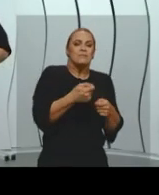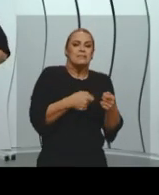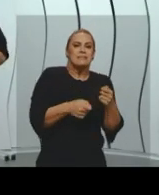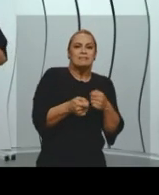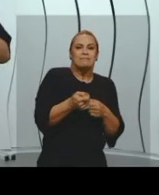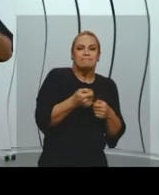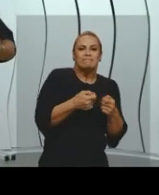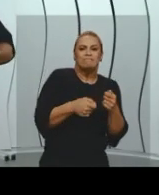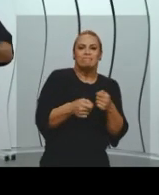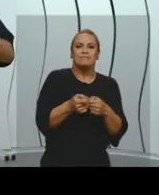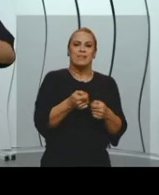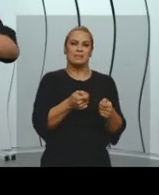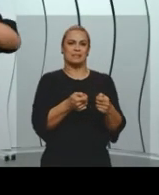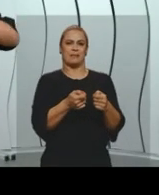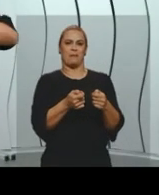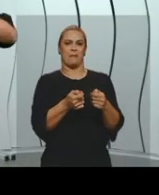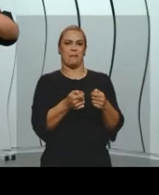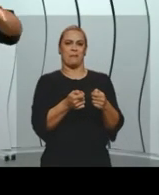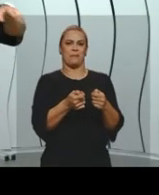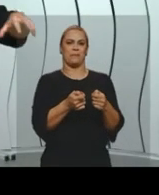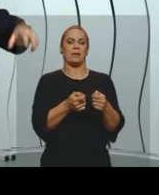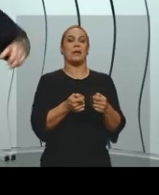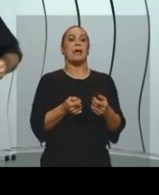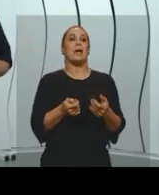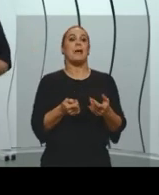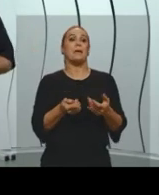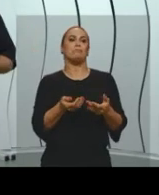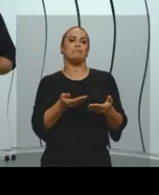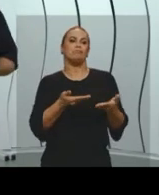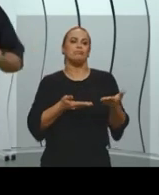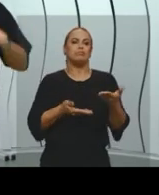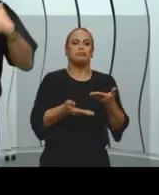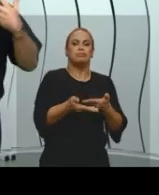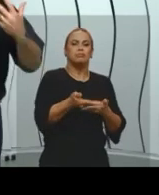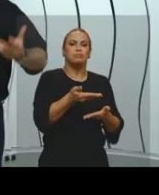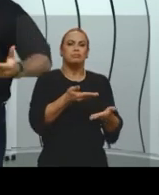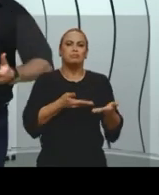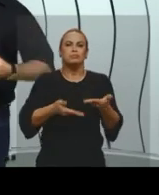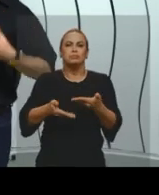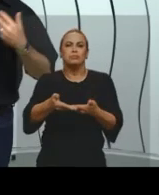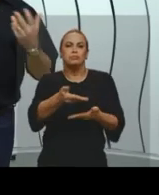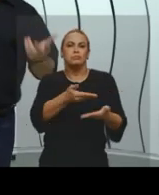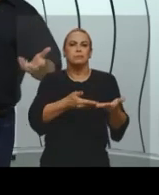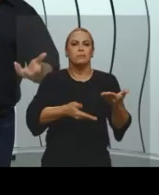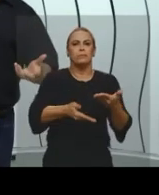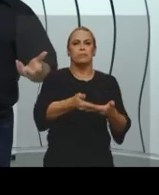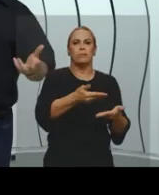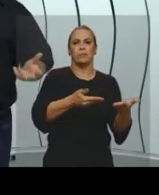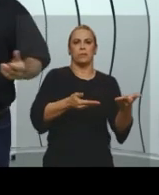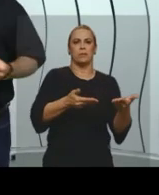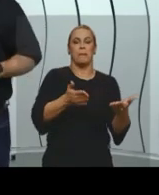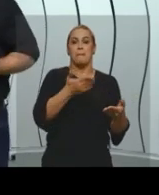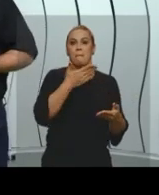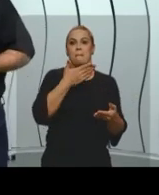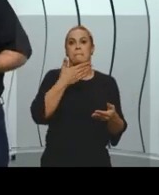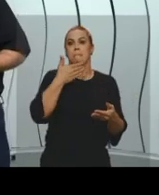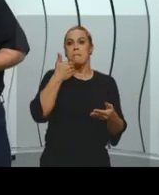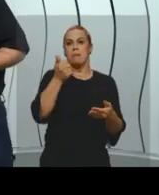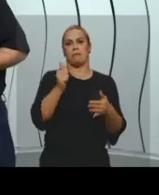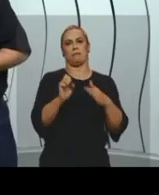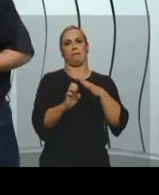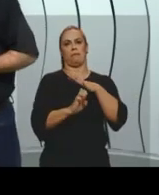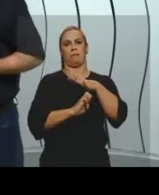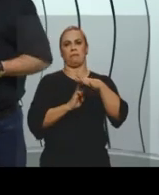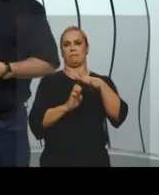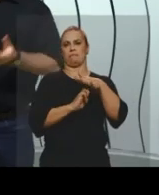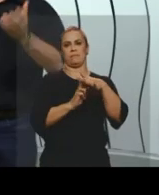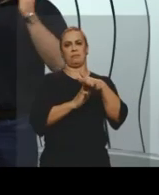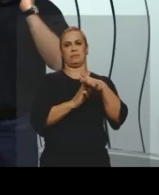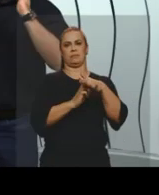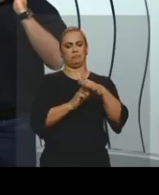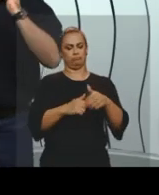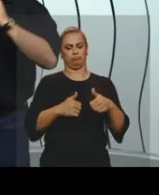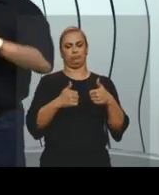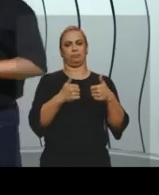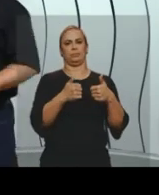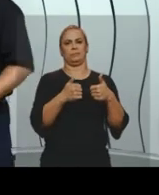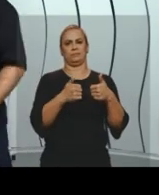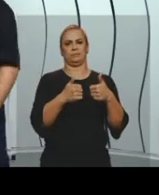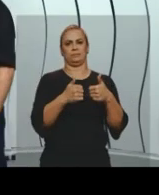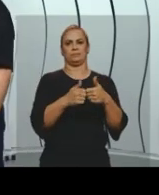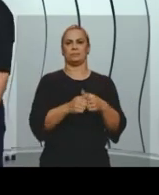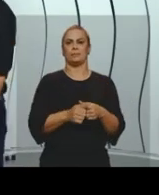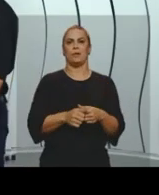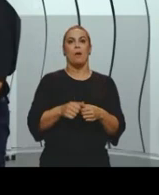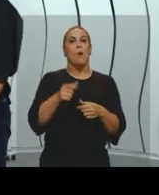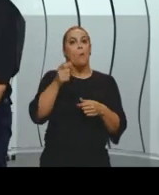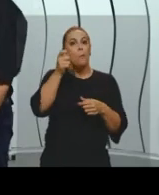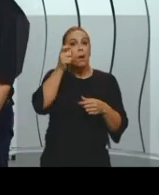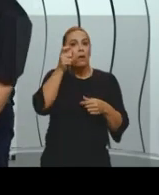comercial entre os países membros, melhor para as empresas, tá? Curiosidade, me perdoem,